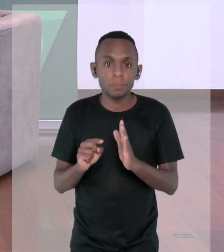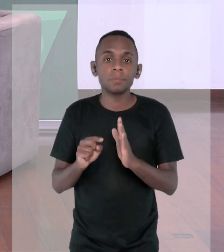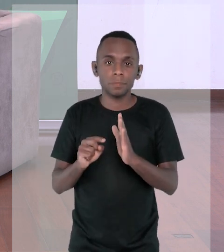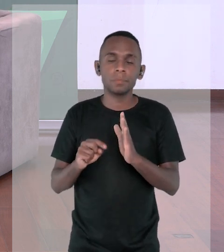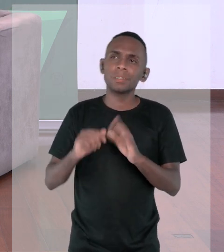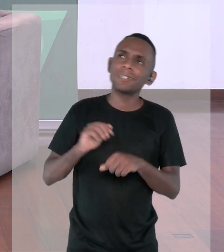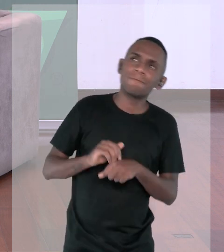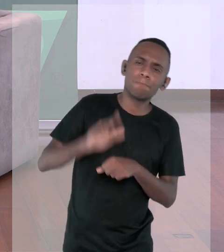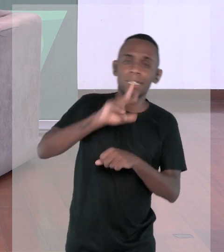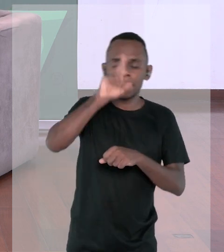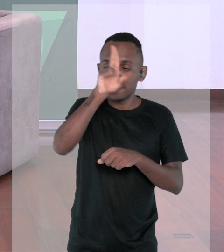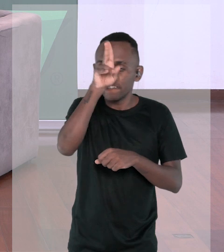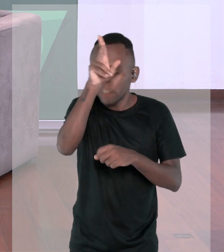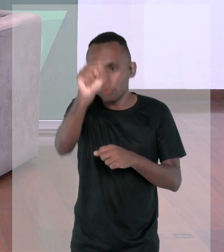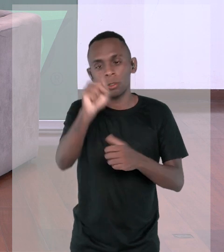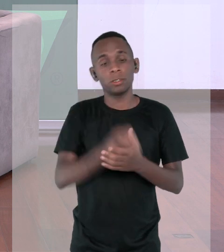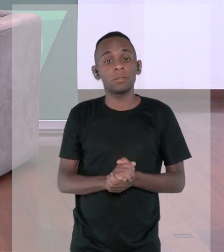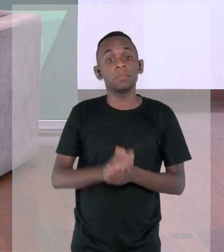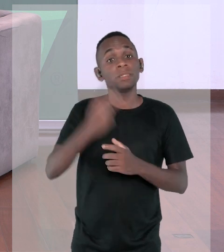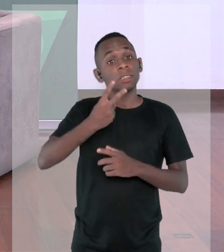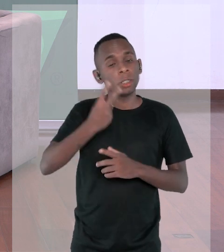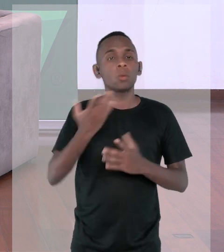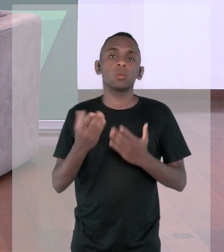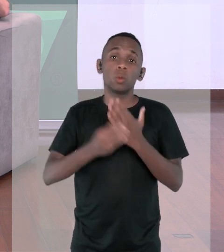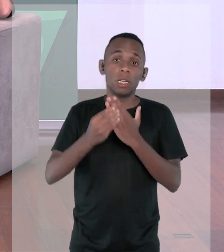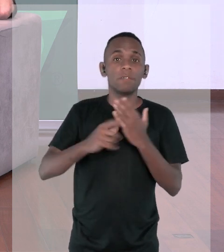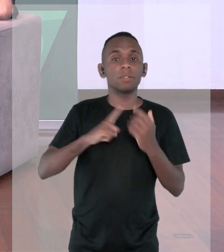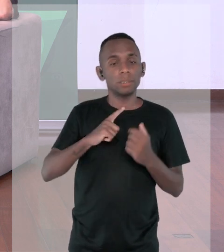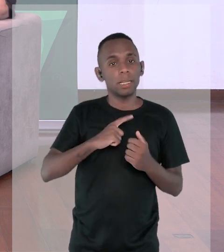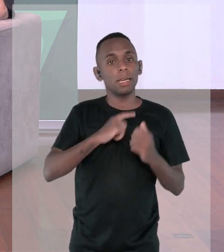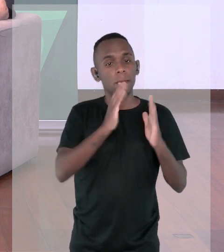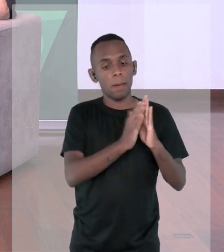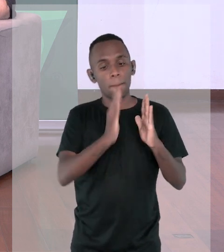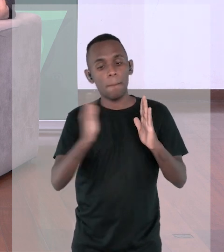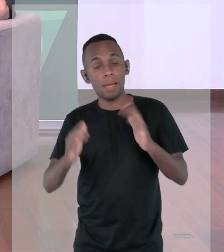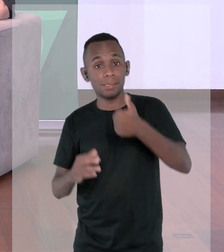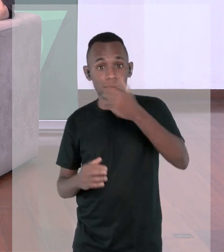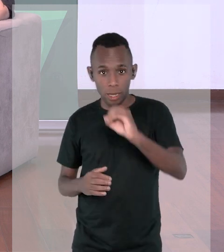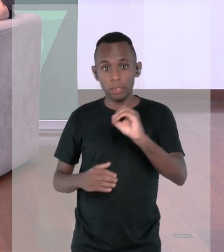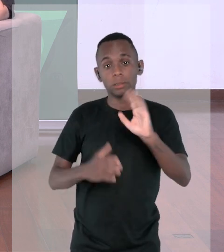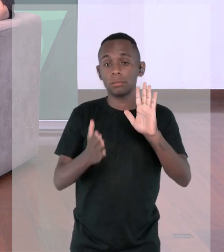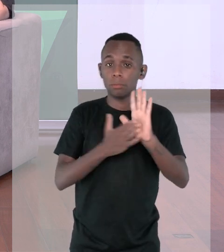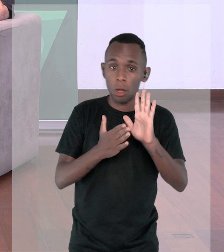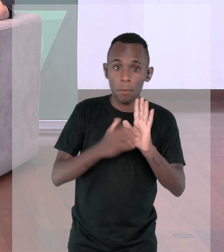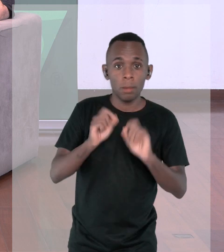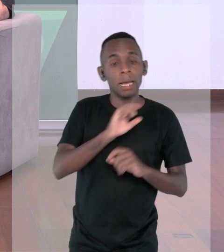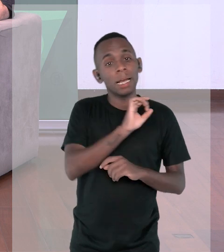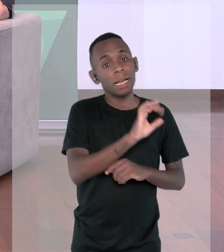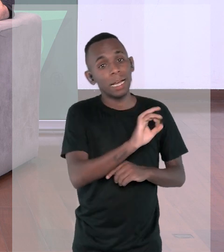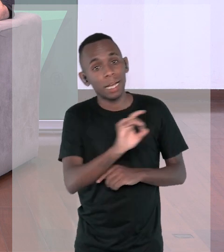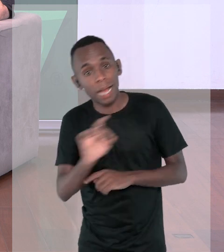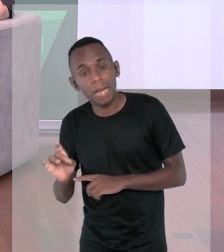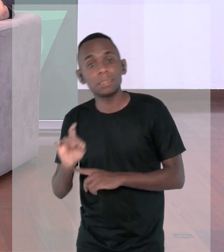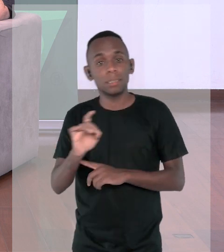foi mais forte. Esse segundo livro tem 10 episódios e a promessa é essa, tá? Cada episódio, ou seja,